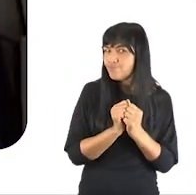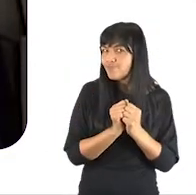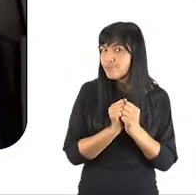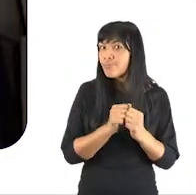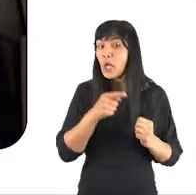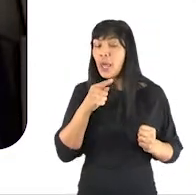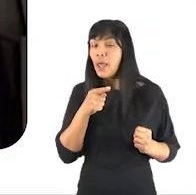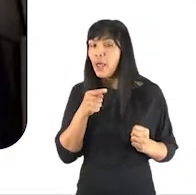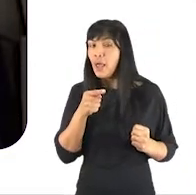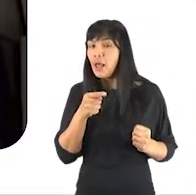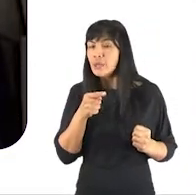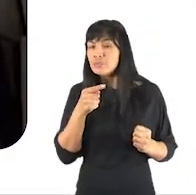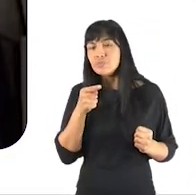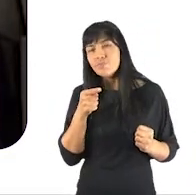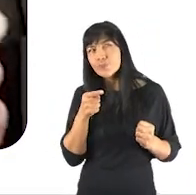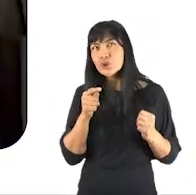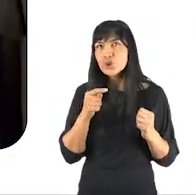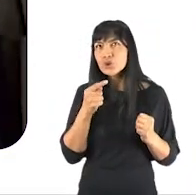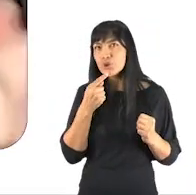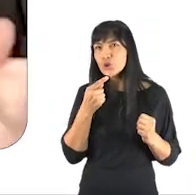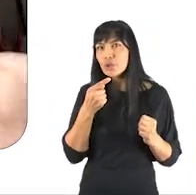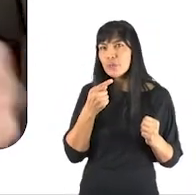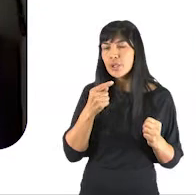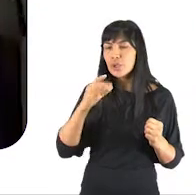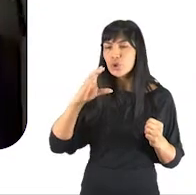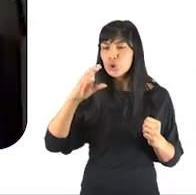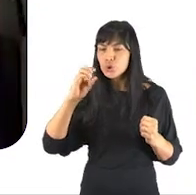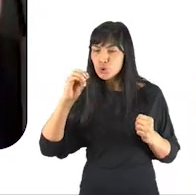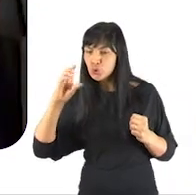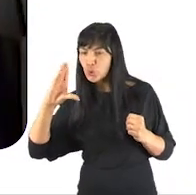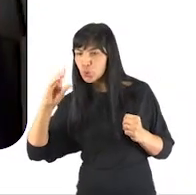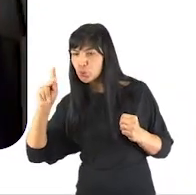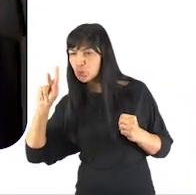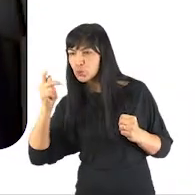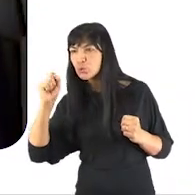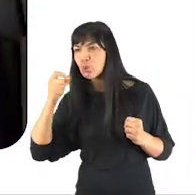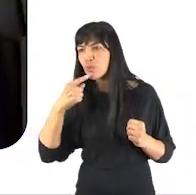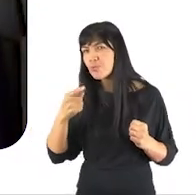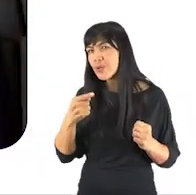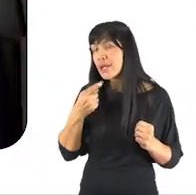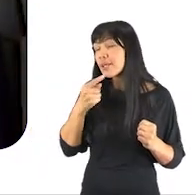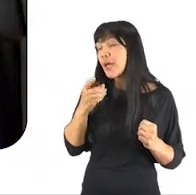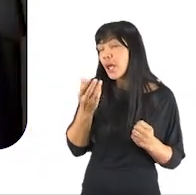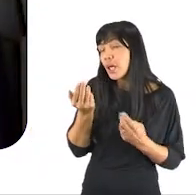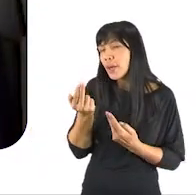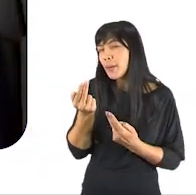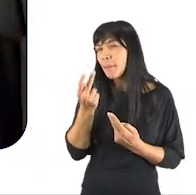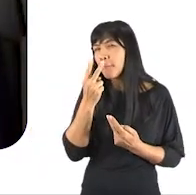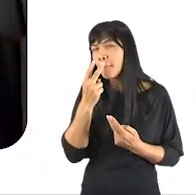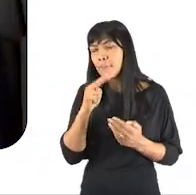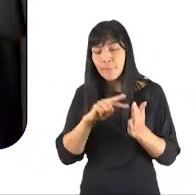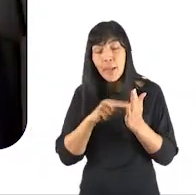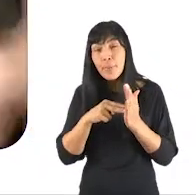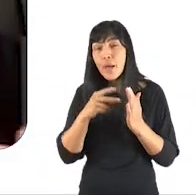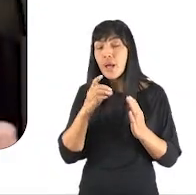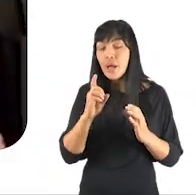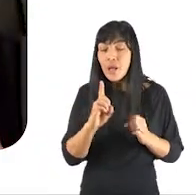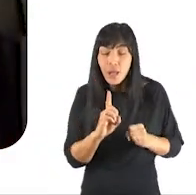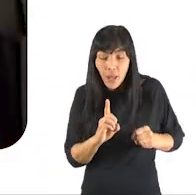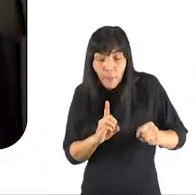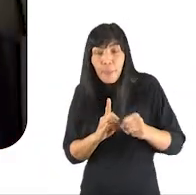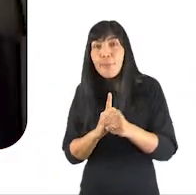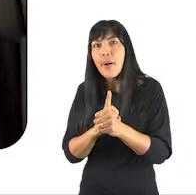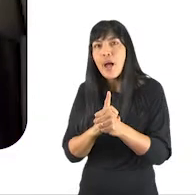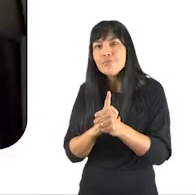um aspecto mais, o que a gente chamou social, mas que é, vamos dizer, da sociedade,